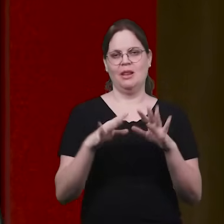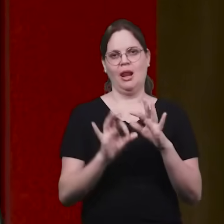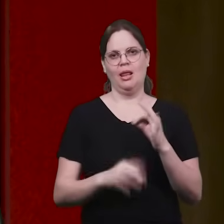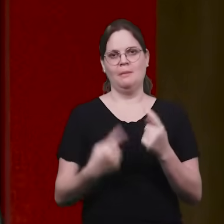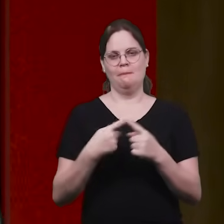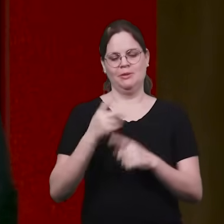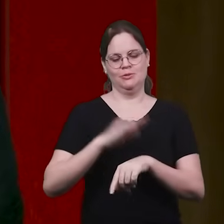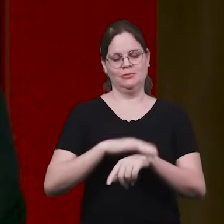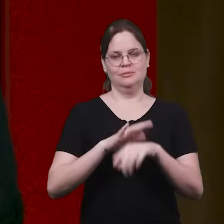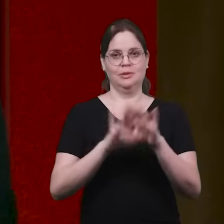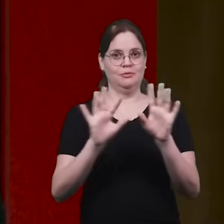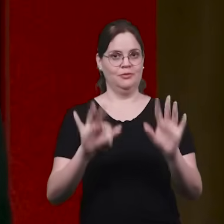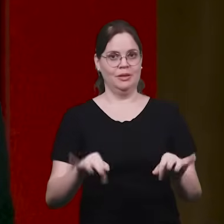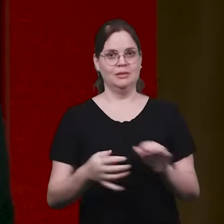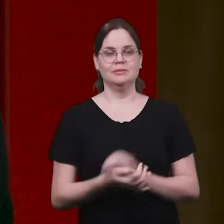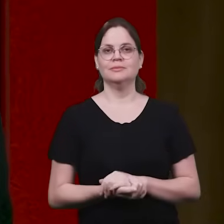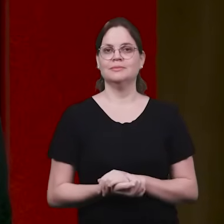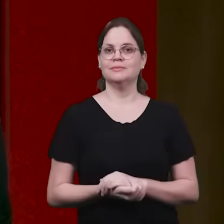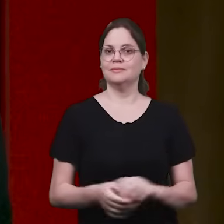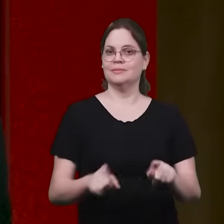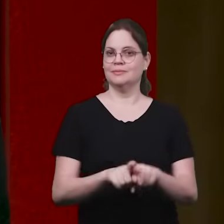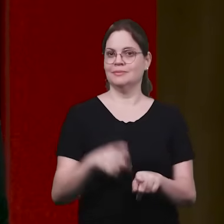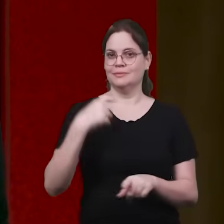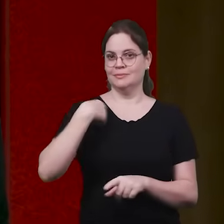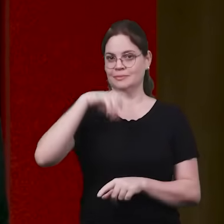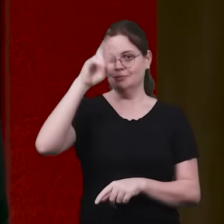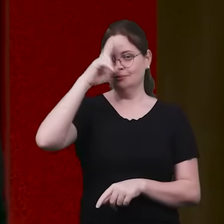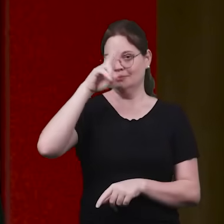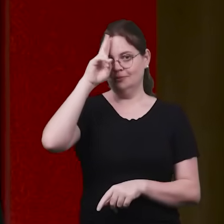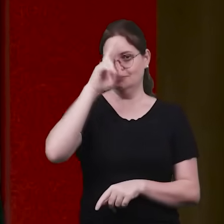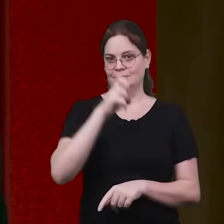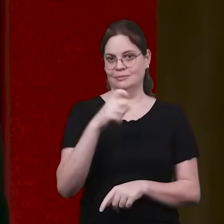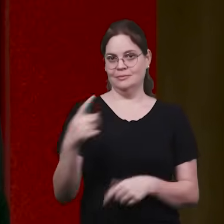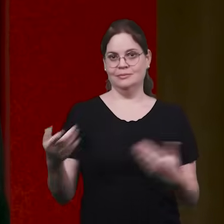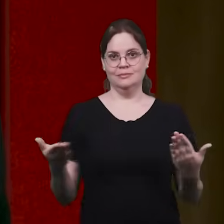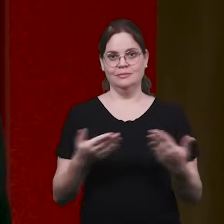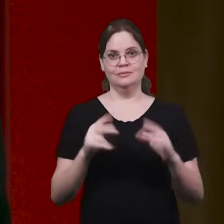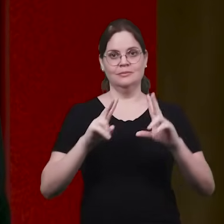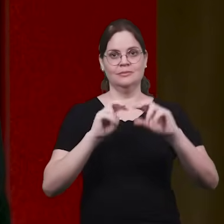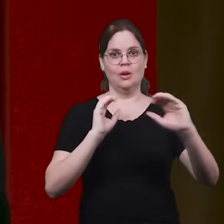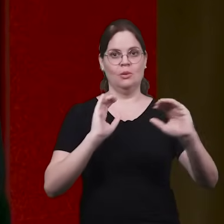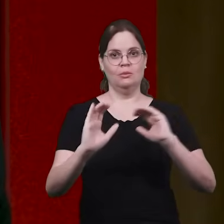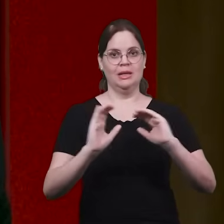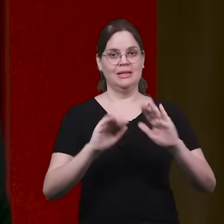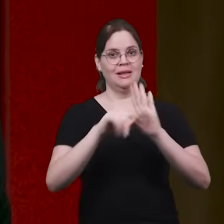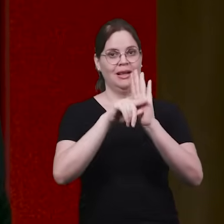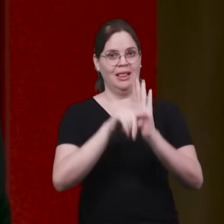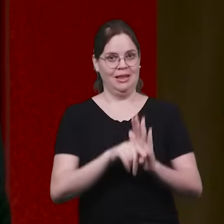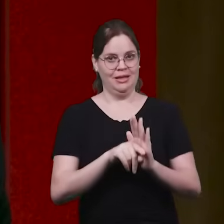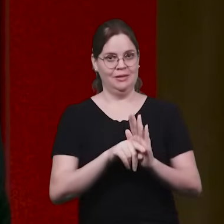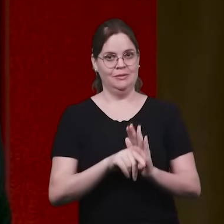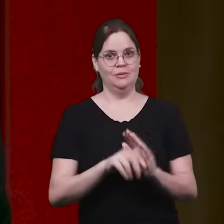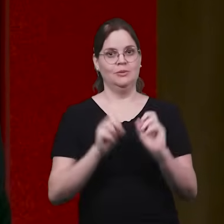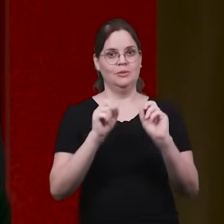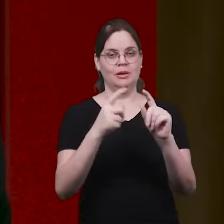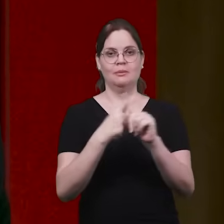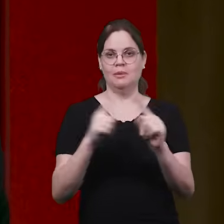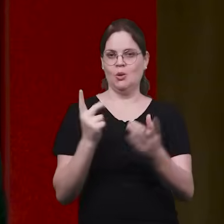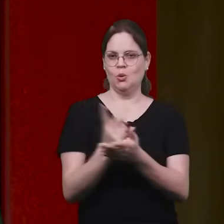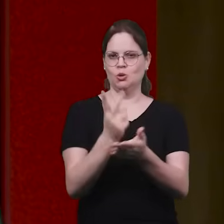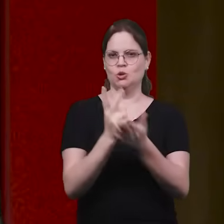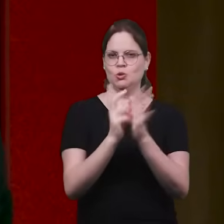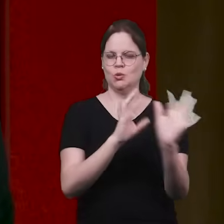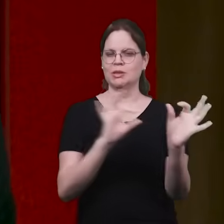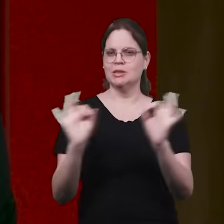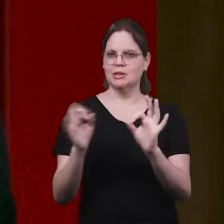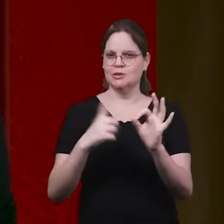tempo, mas o nosso tempo já está encerrando. Nós te lembramos que esse episódio nós falamos de comunicação negativa,